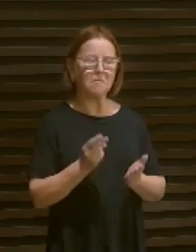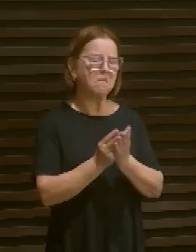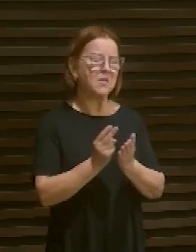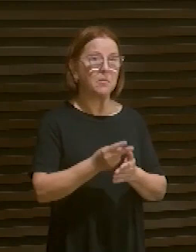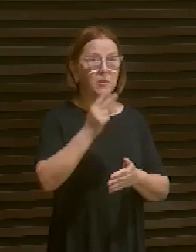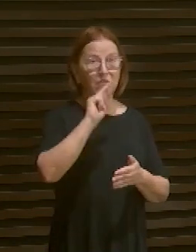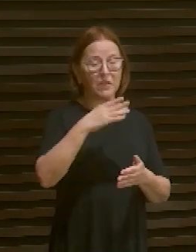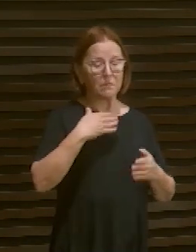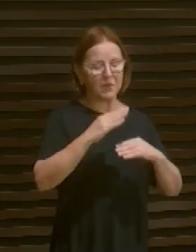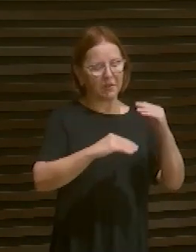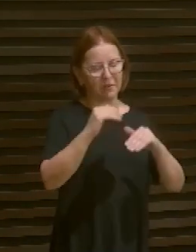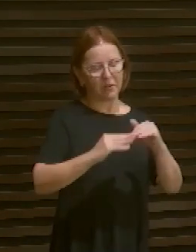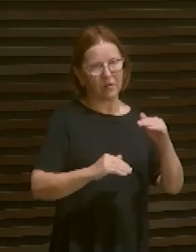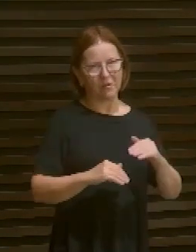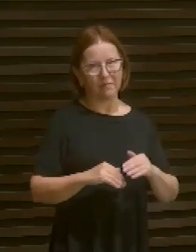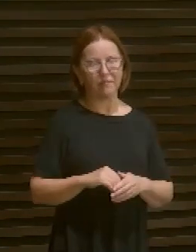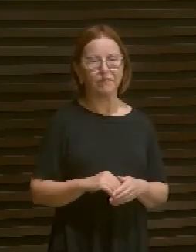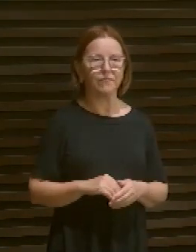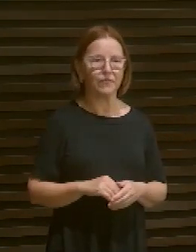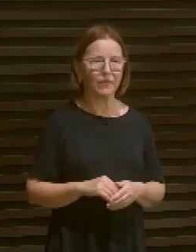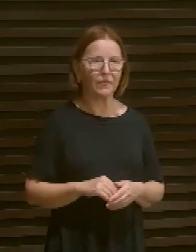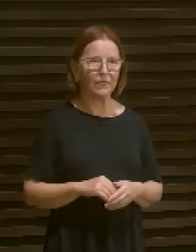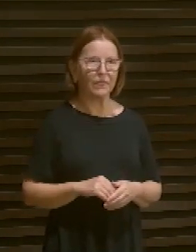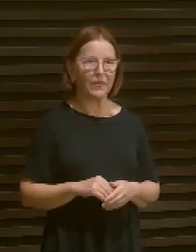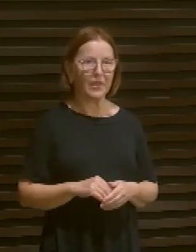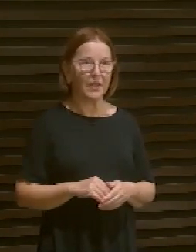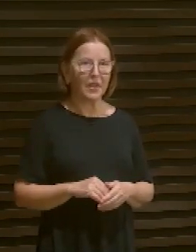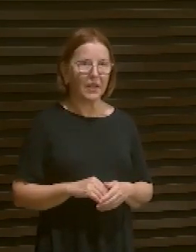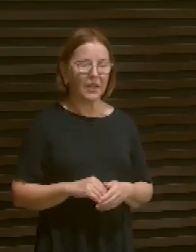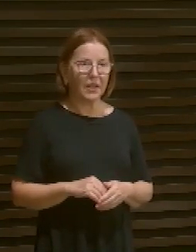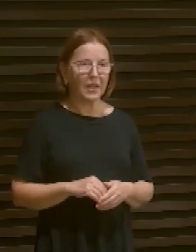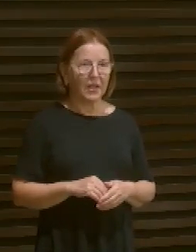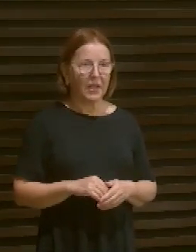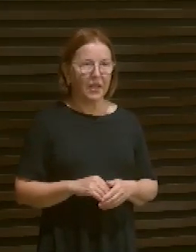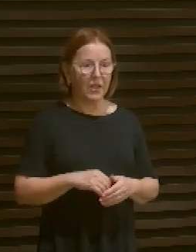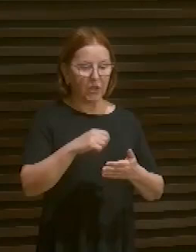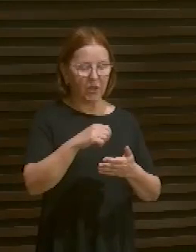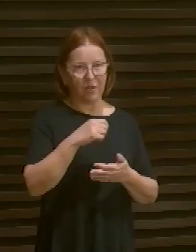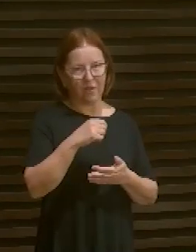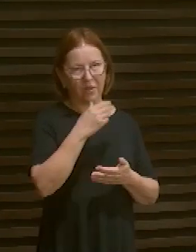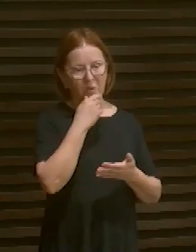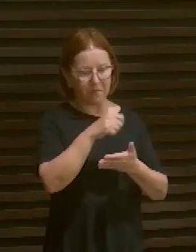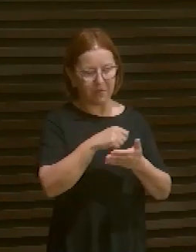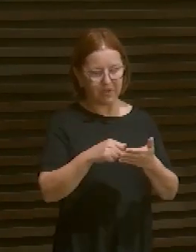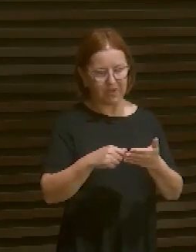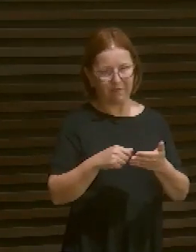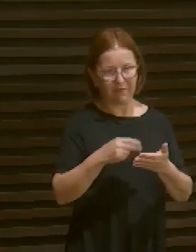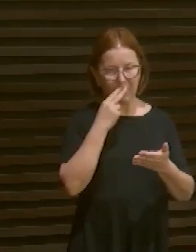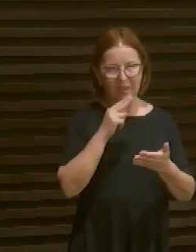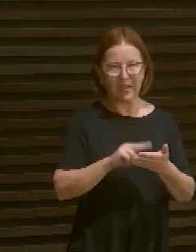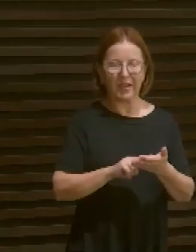obras. Ele usa esse texto aqui para chamar a atenção